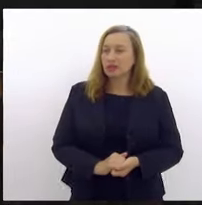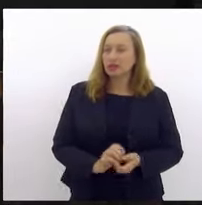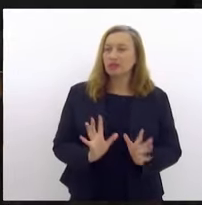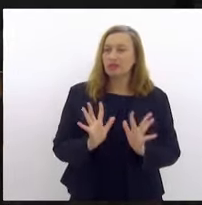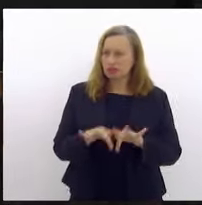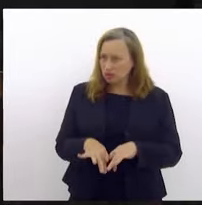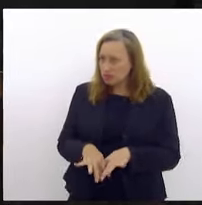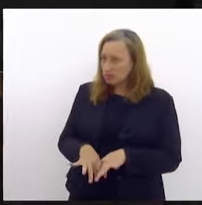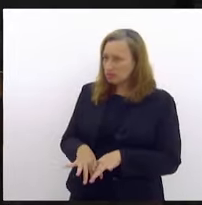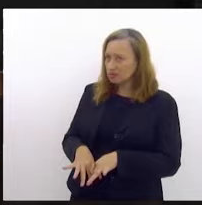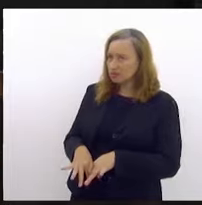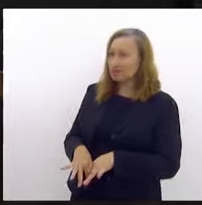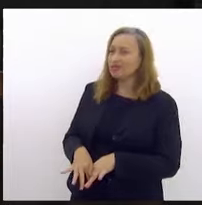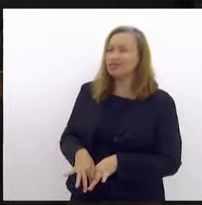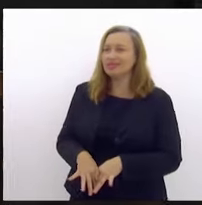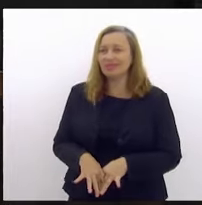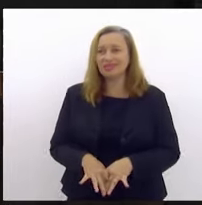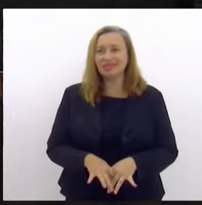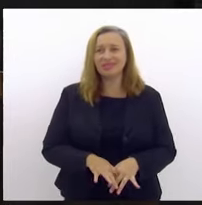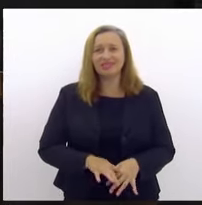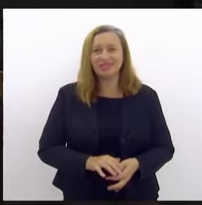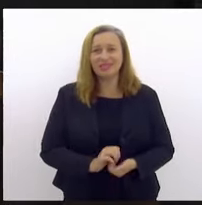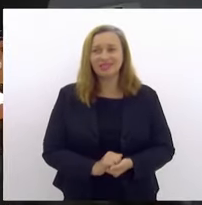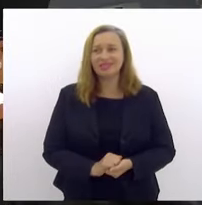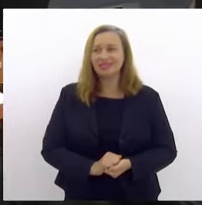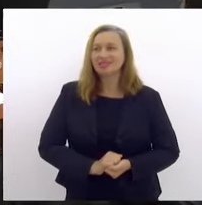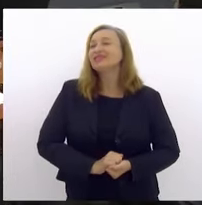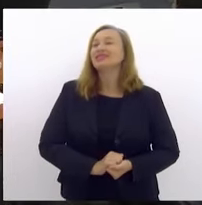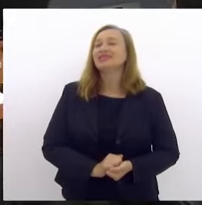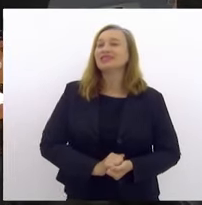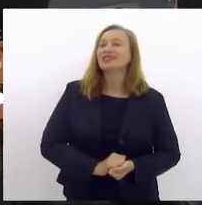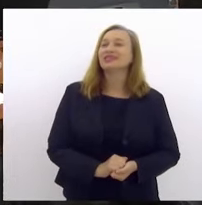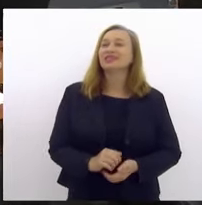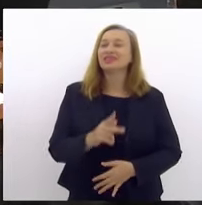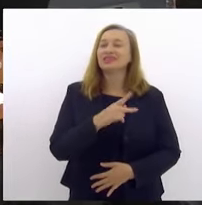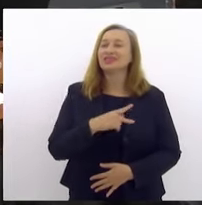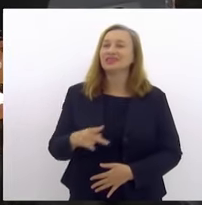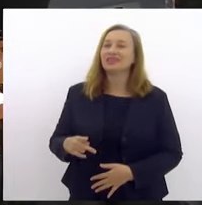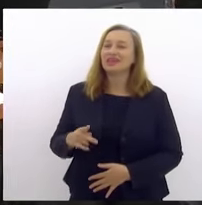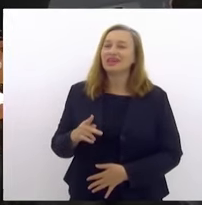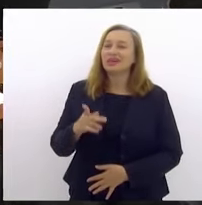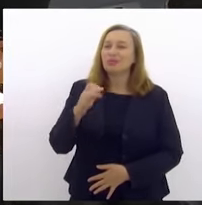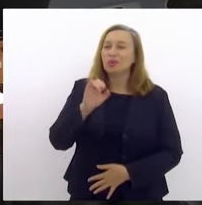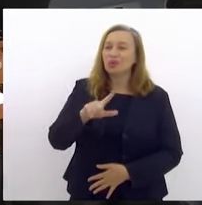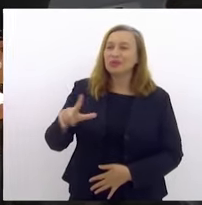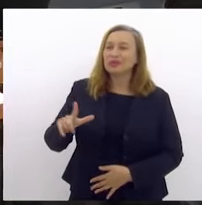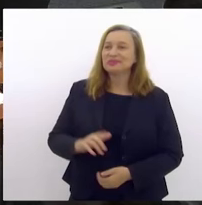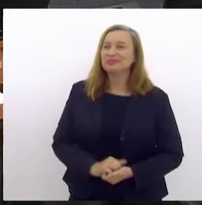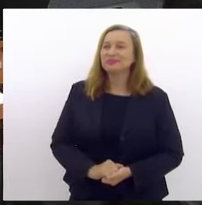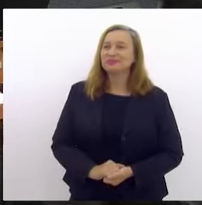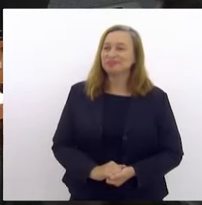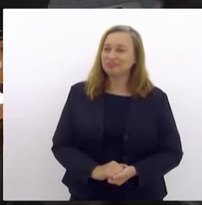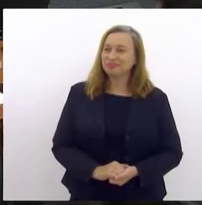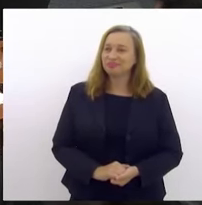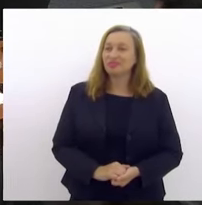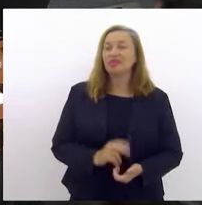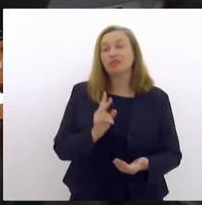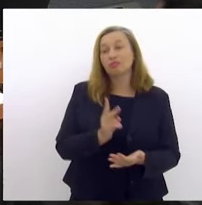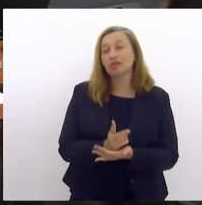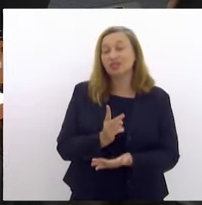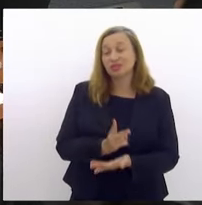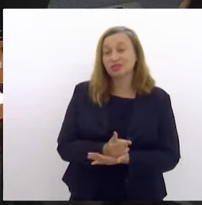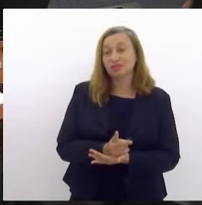Concluiu? Sim. Concluiu. Presidente, pode discutir. Bobel, por favor. Presidente, mesmo com os